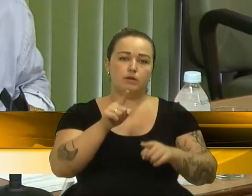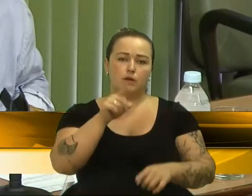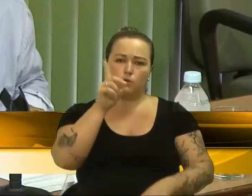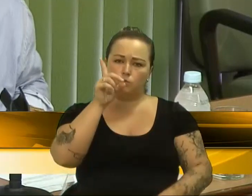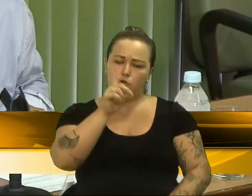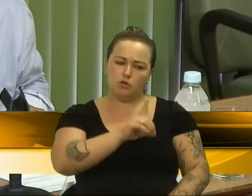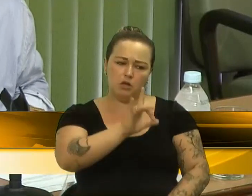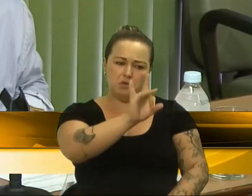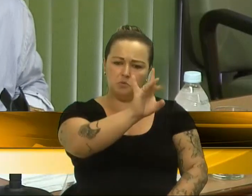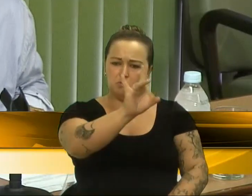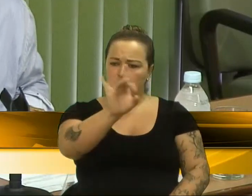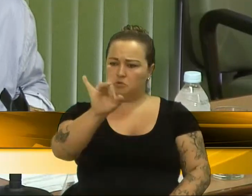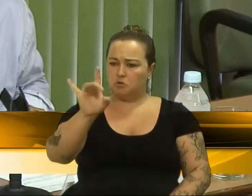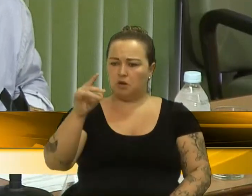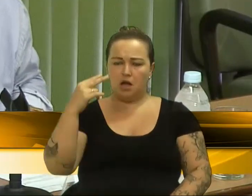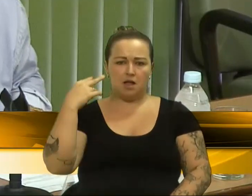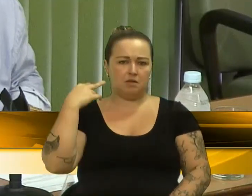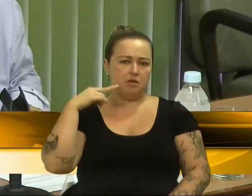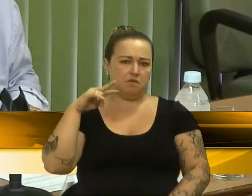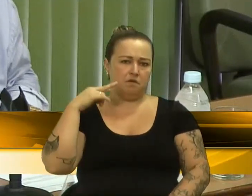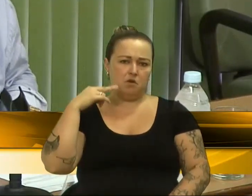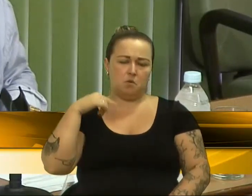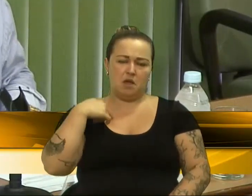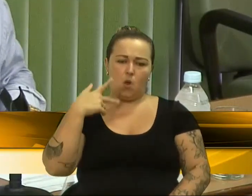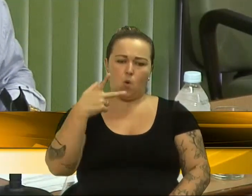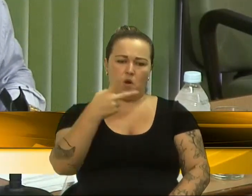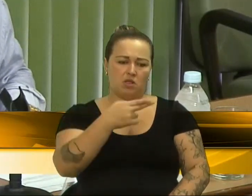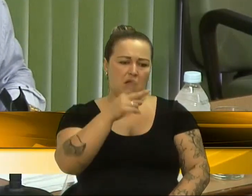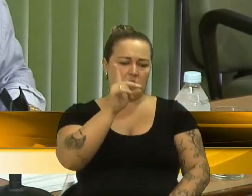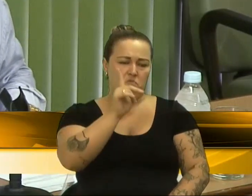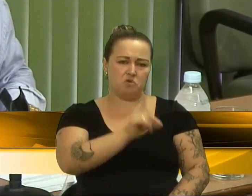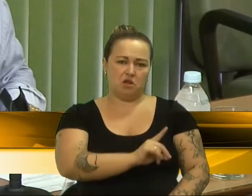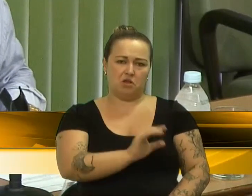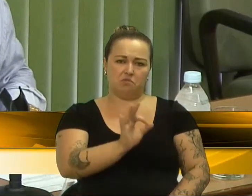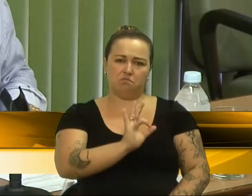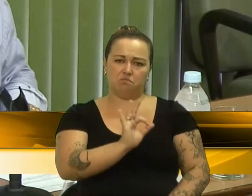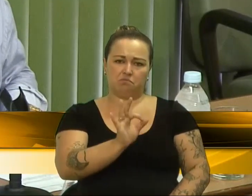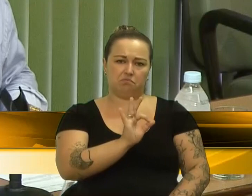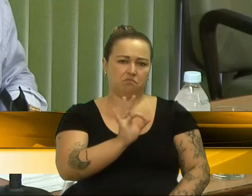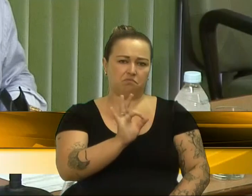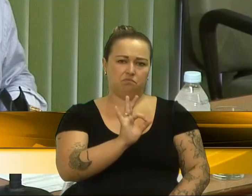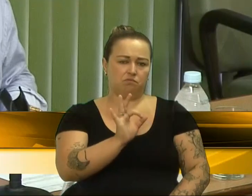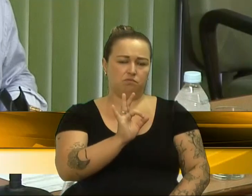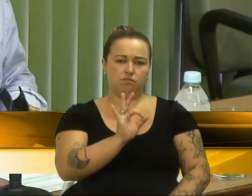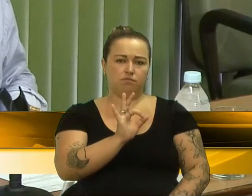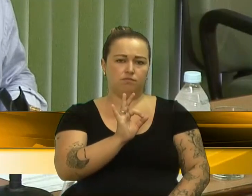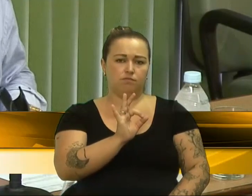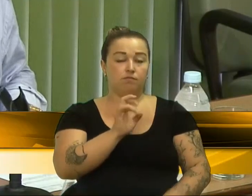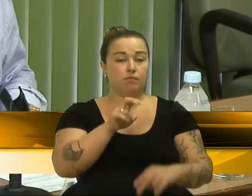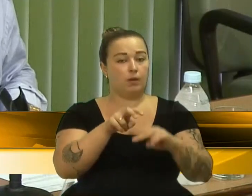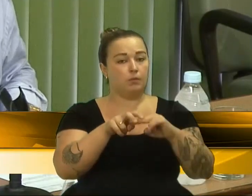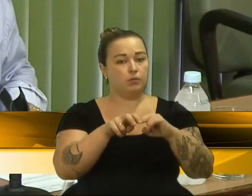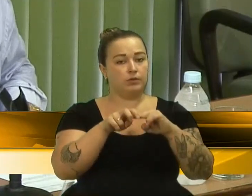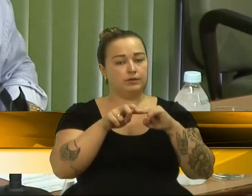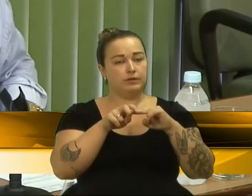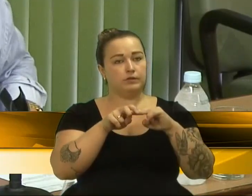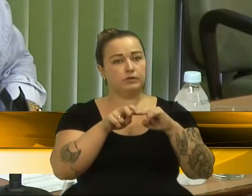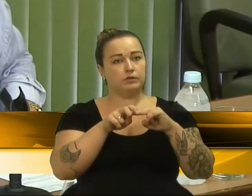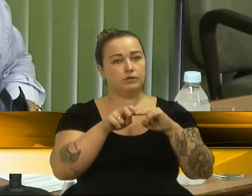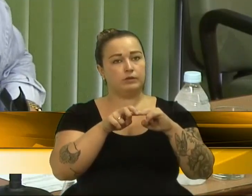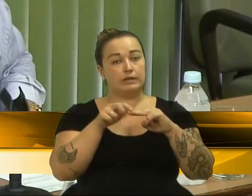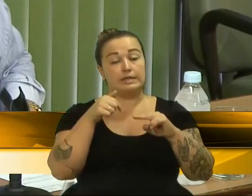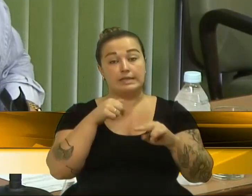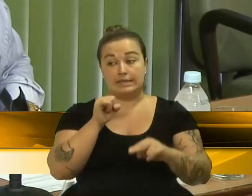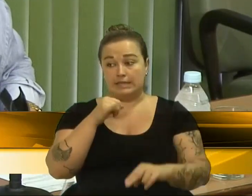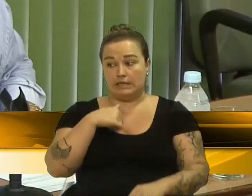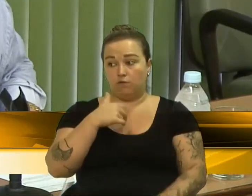cada um de vocês, não quero cercear o direito de ninguém, quem sou eu para cercear o direito de alguém, né? Então, se eu me expressei